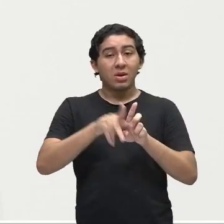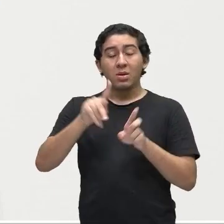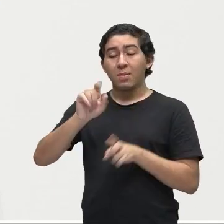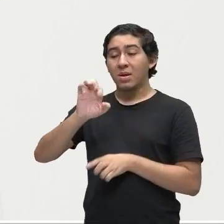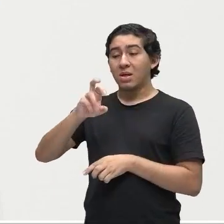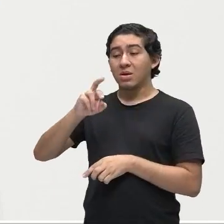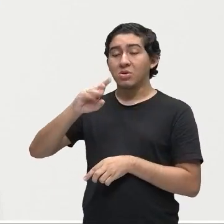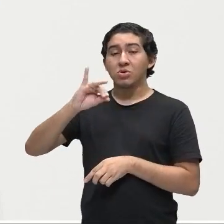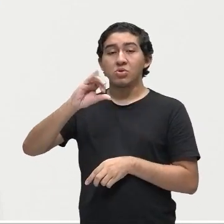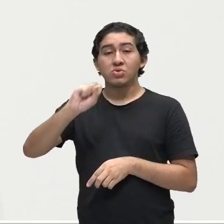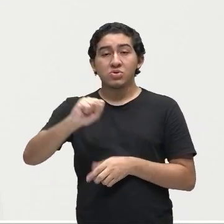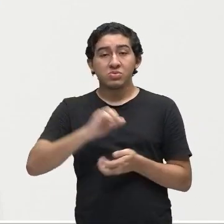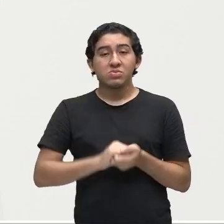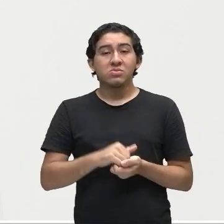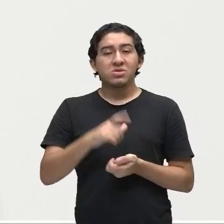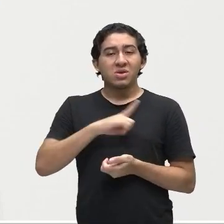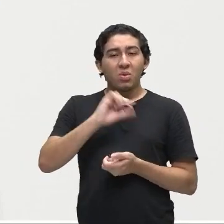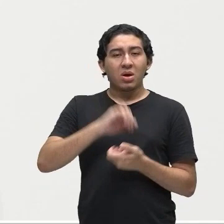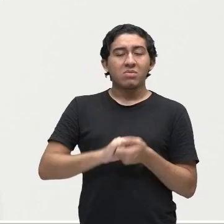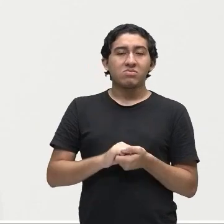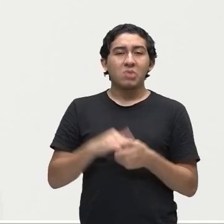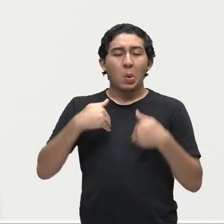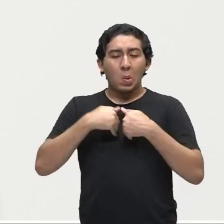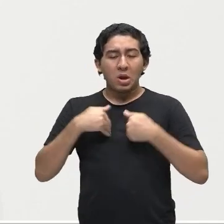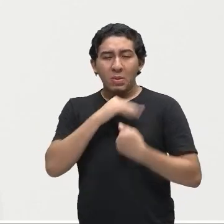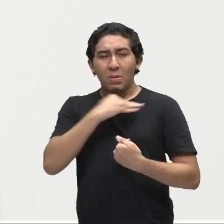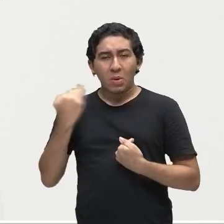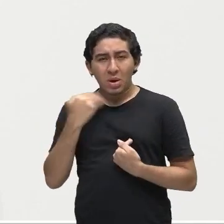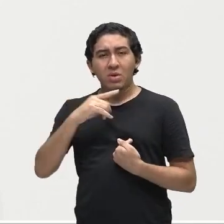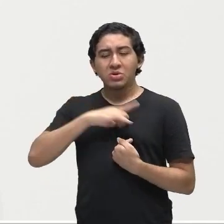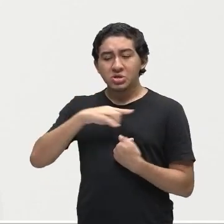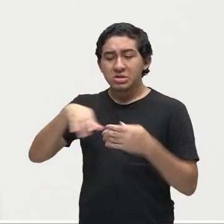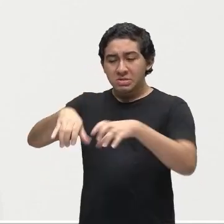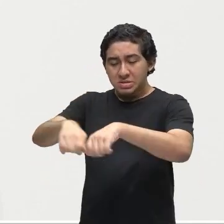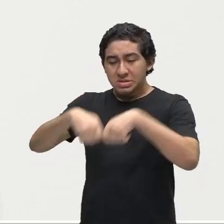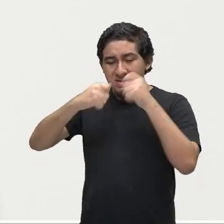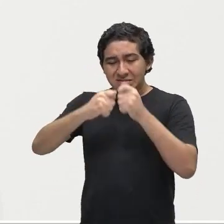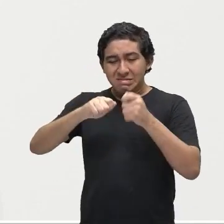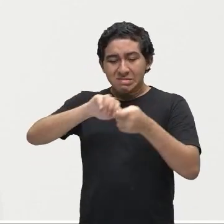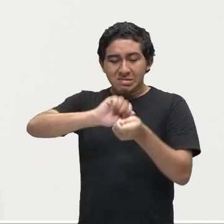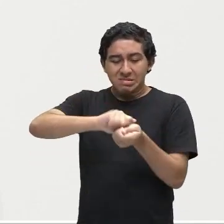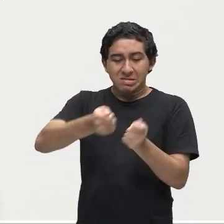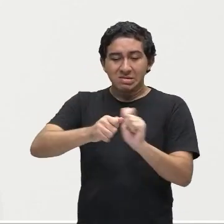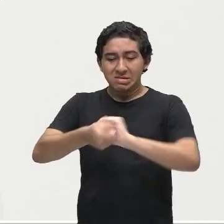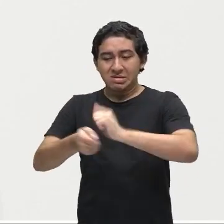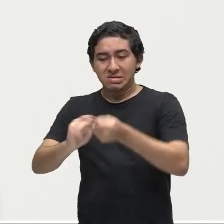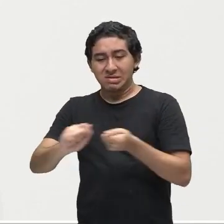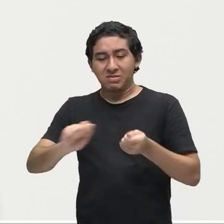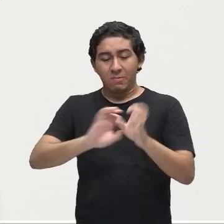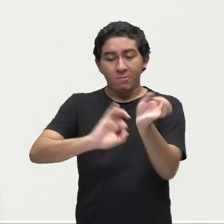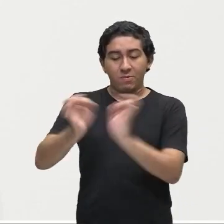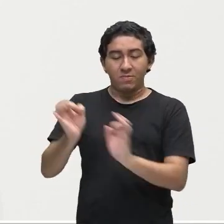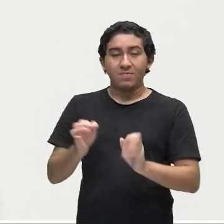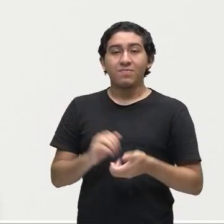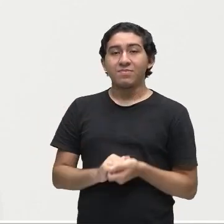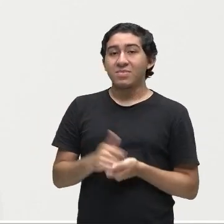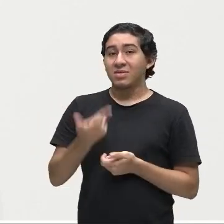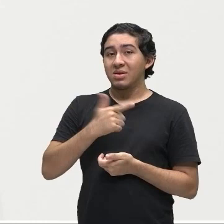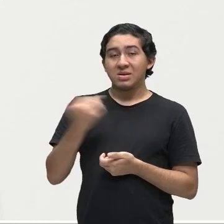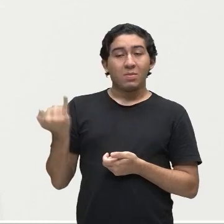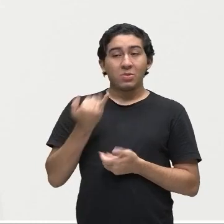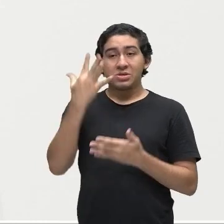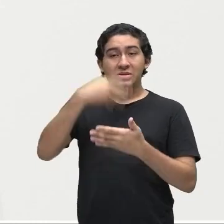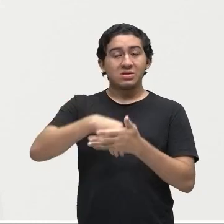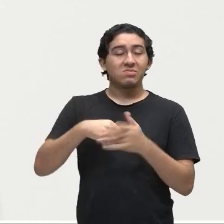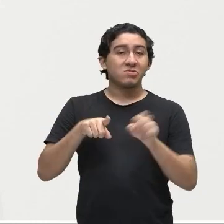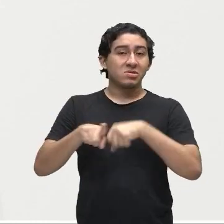peleiros, né, aqueles que tiravam as peles, trabalhavam com as peles dos animais, já não tendo tanto prestígio dentro dessa